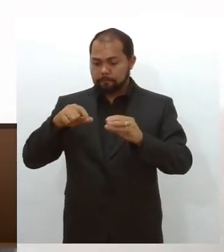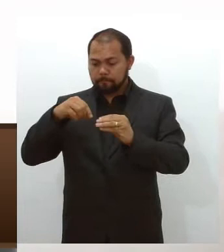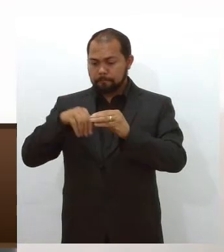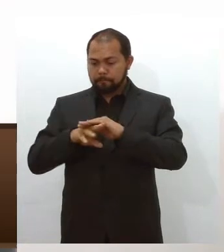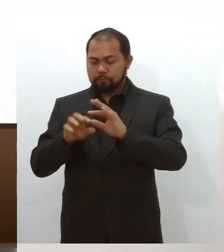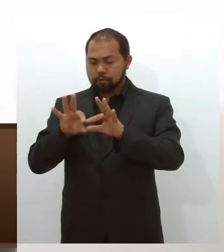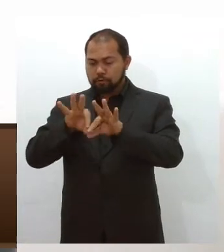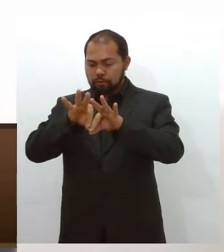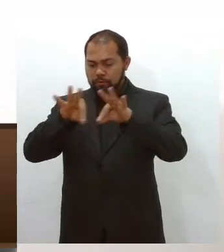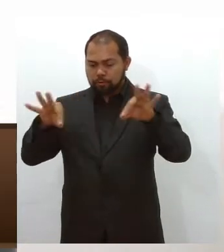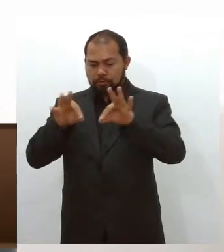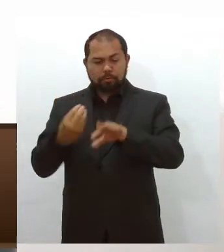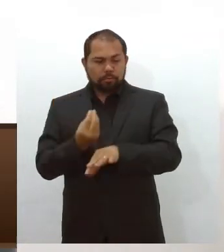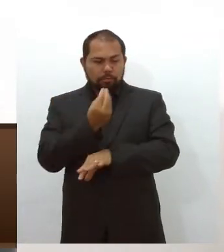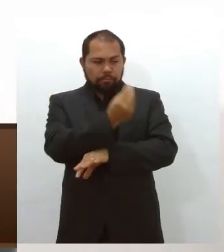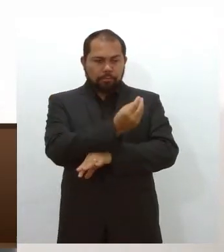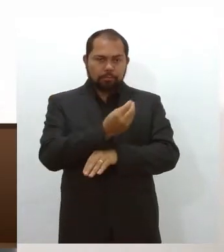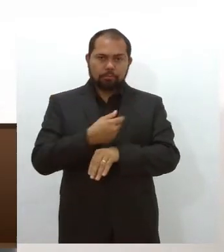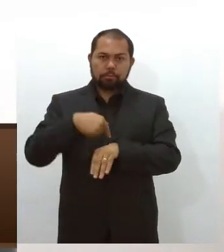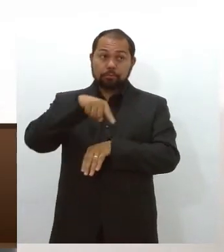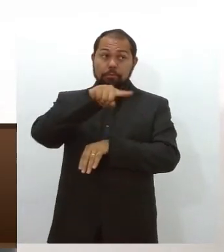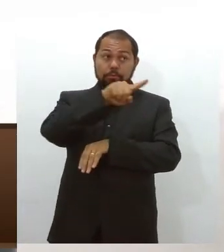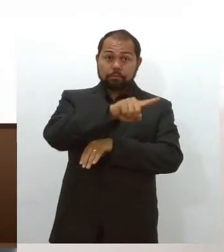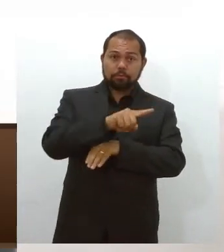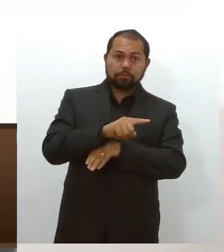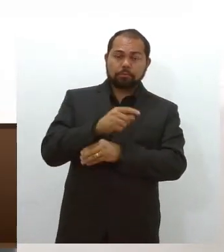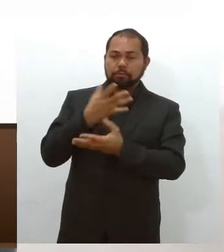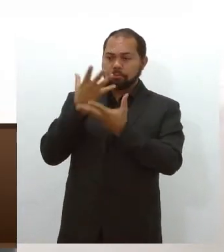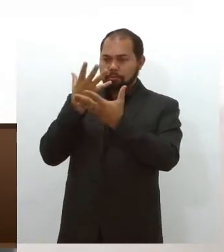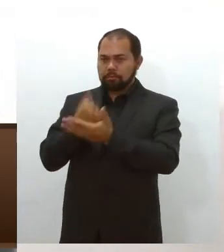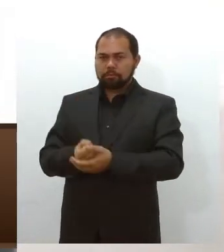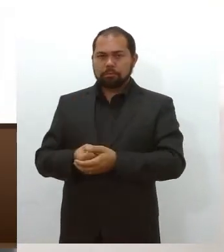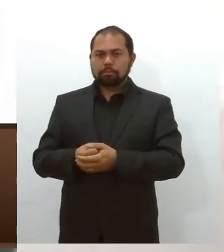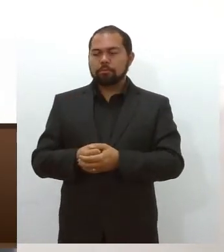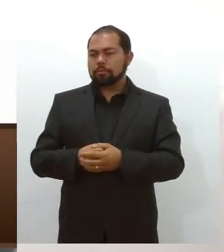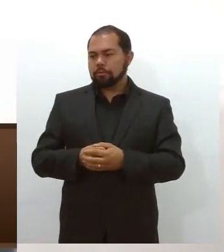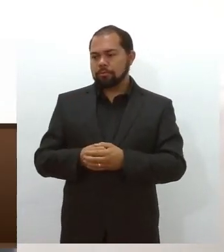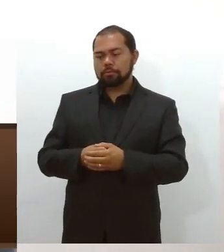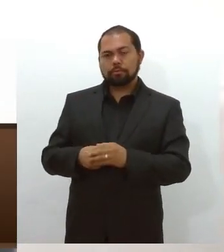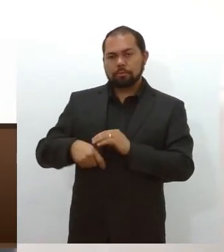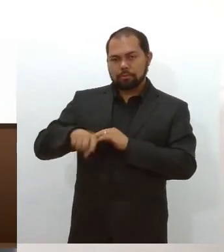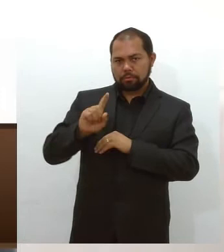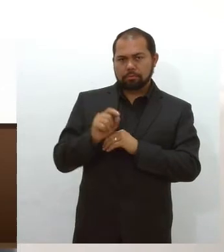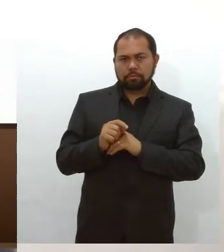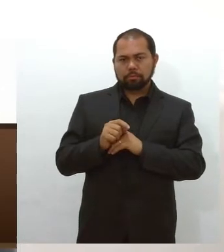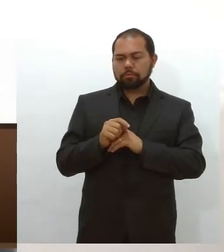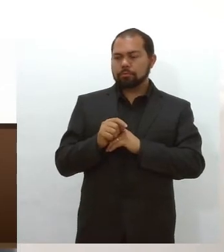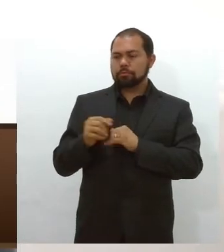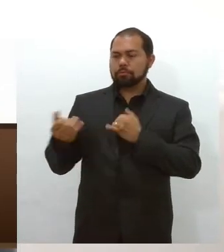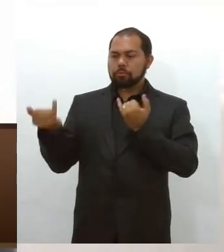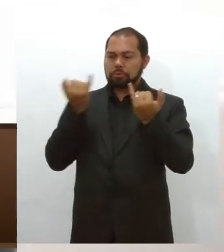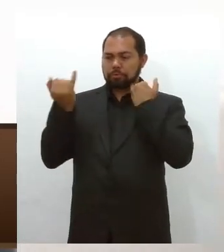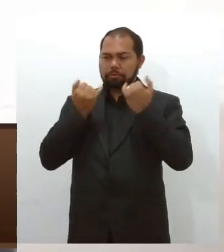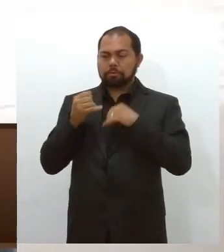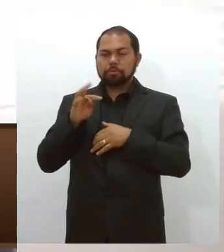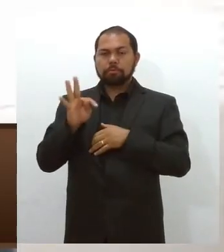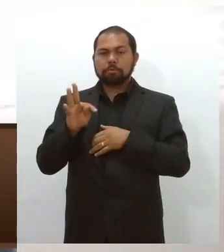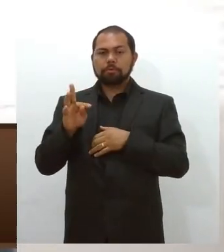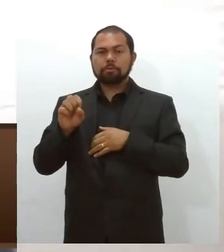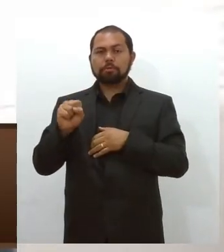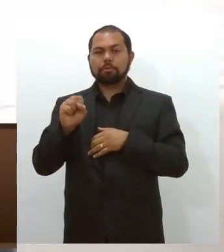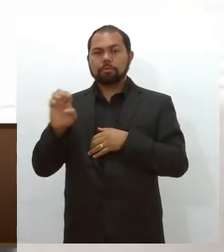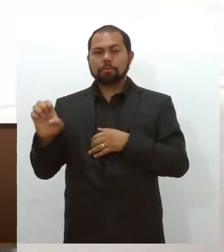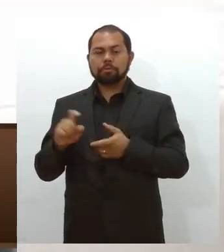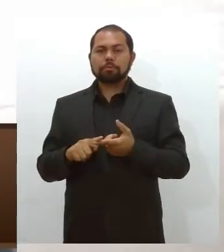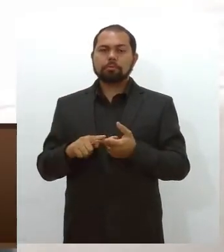e, nesse caso, é feito o envio dos dados para o TSE. Nós esperamos que